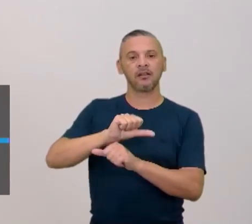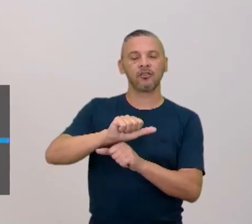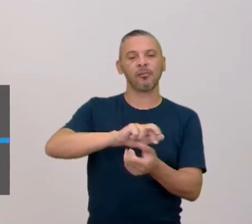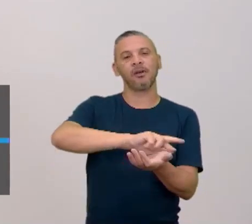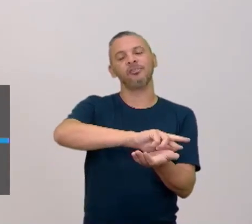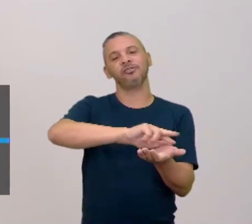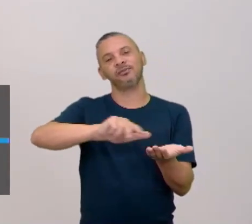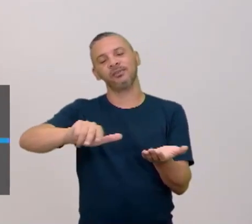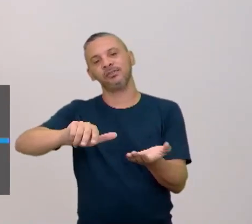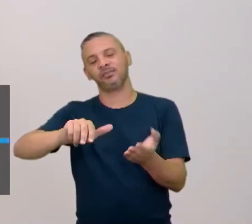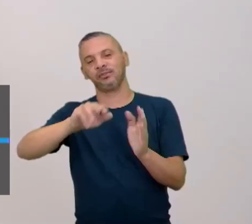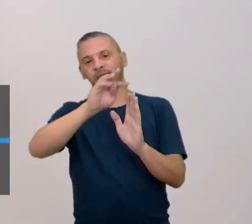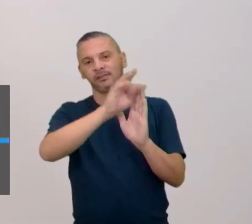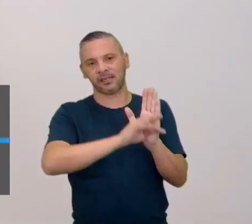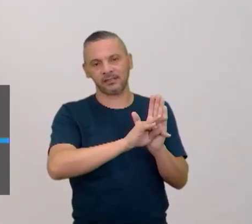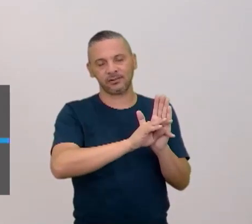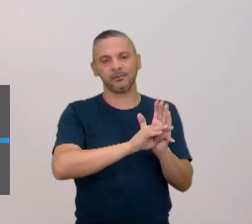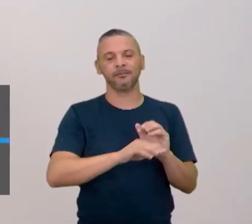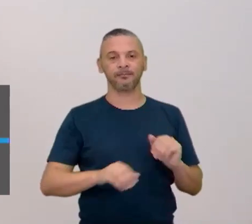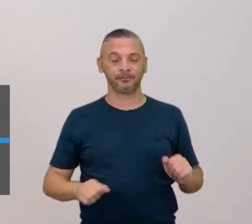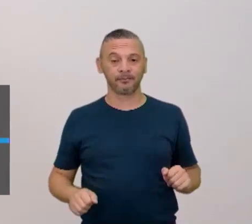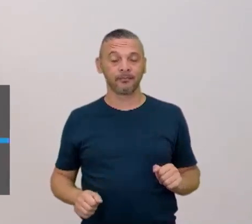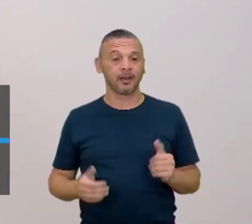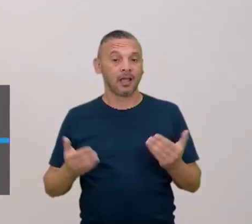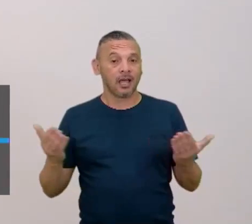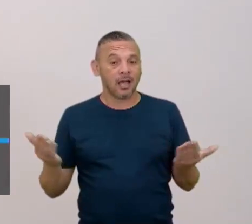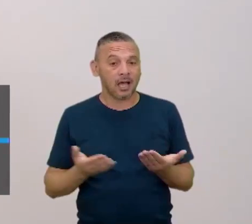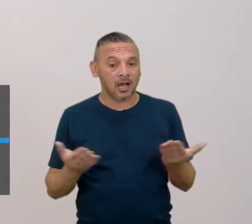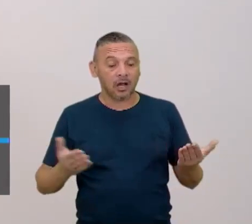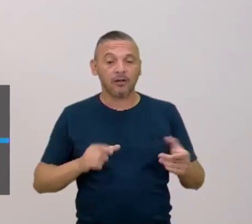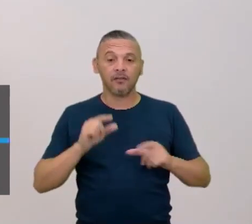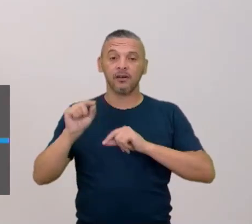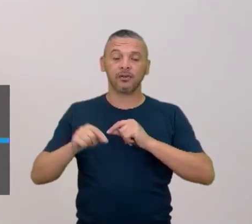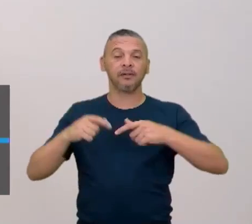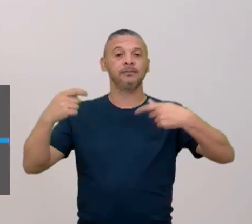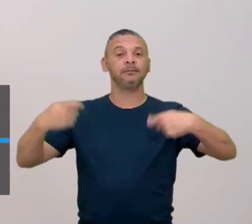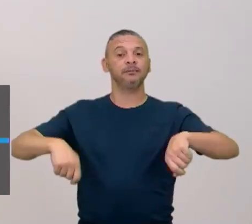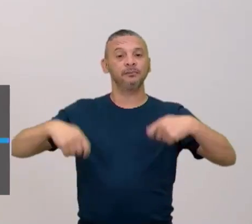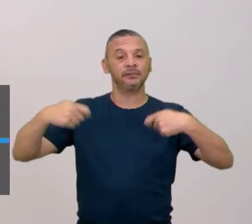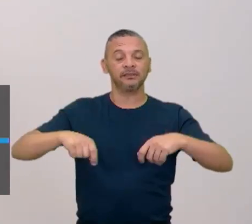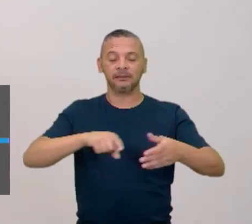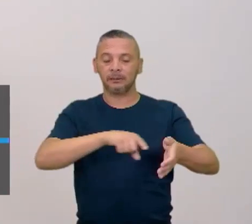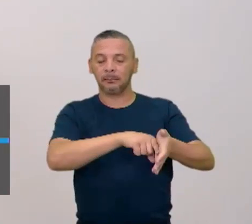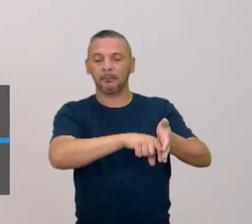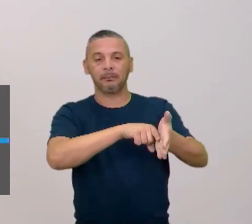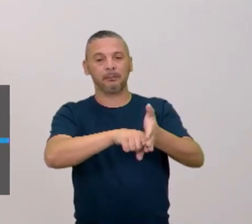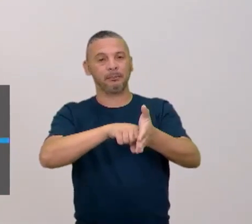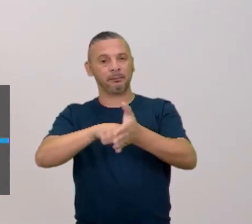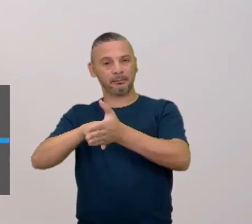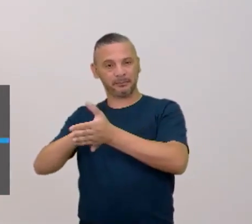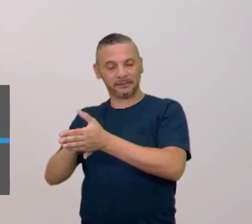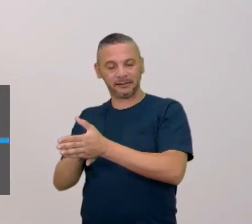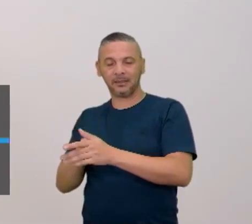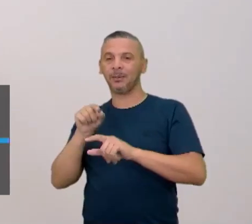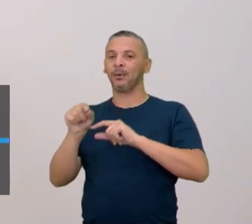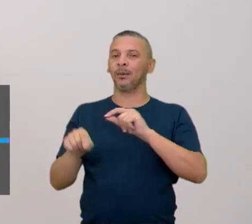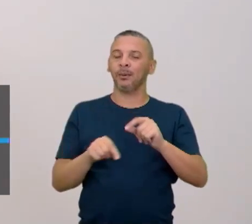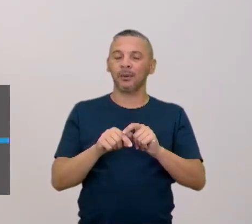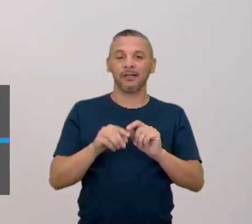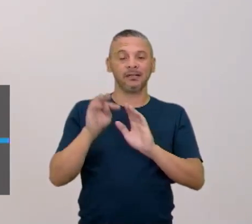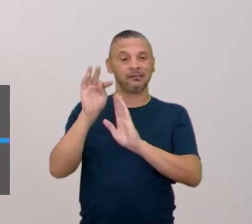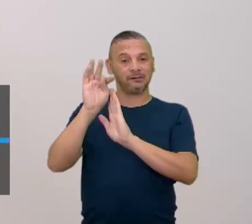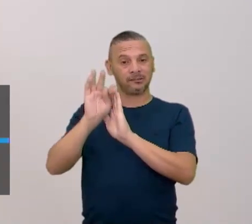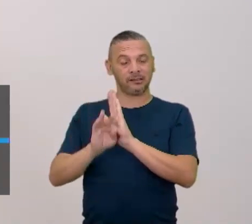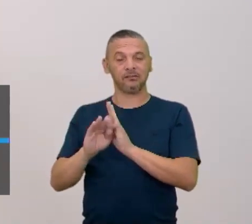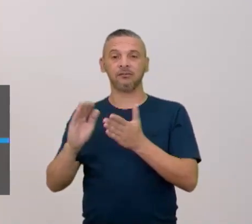para outro. E agora, quando formem a necessidade, nós vamos pesquisando. E a necessidade e há textos